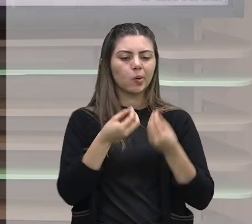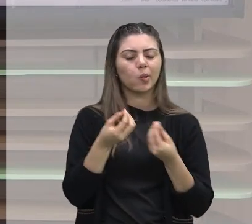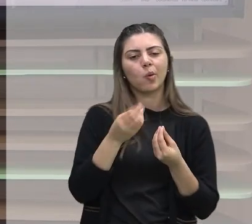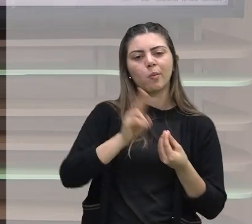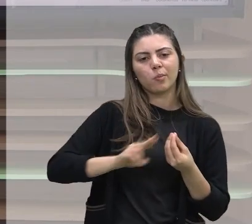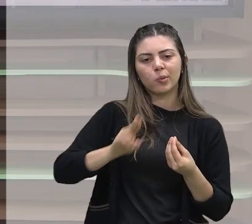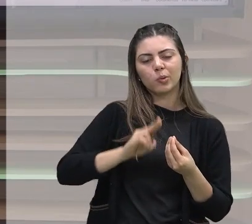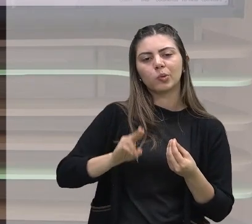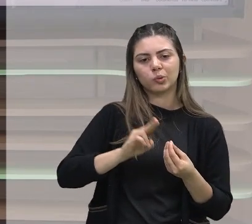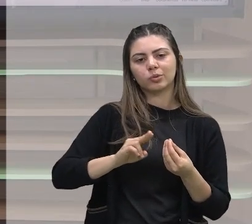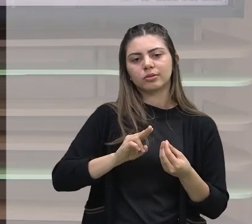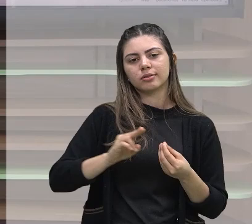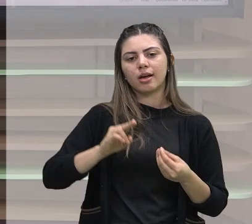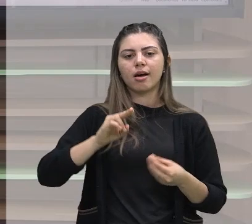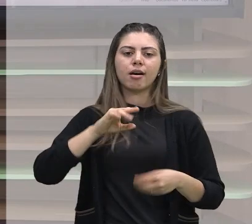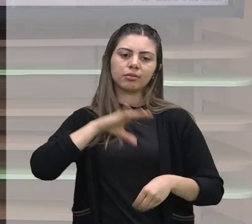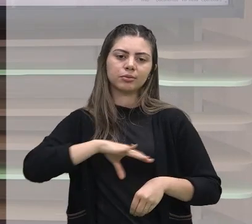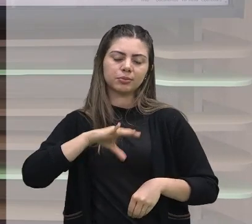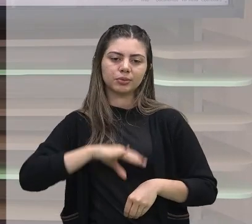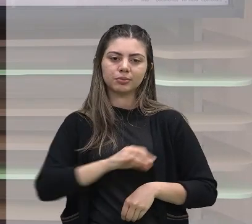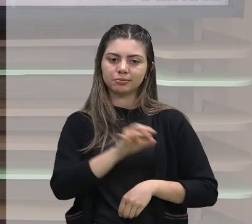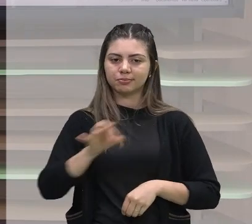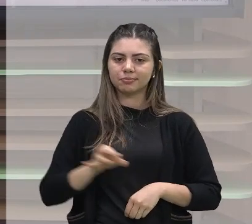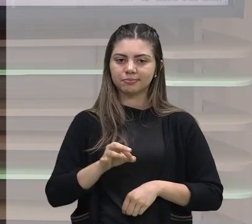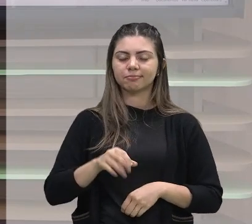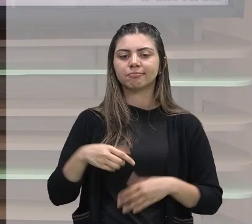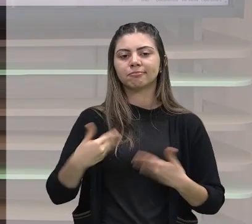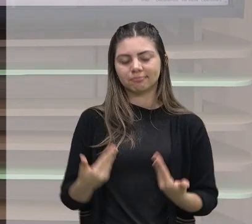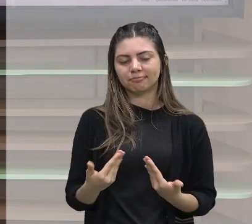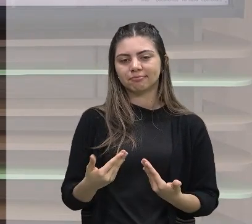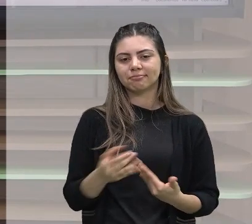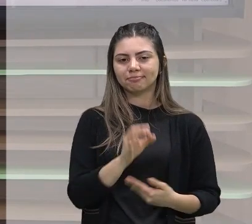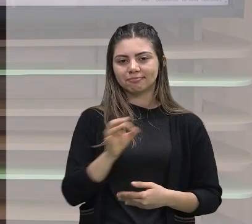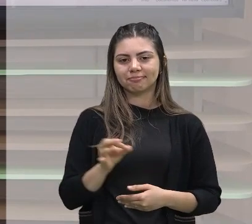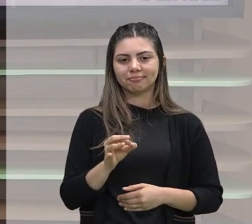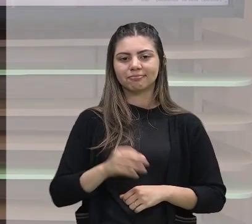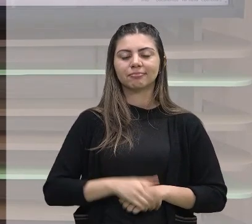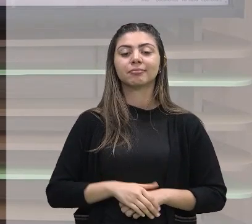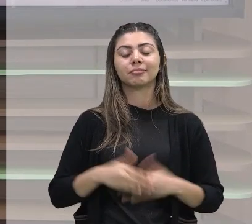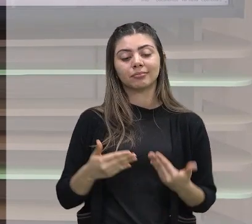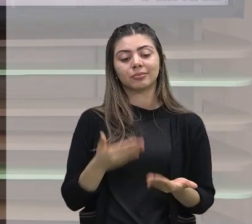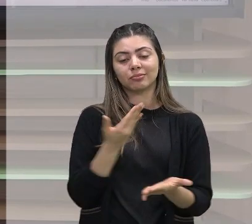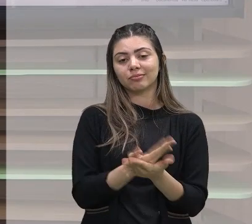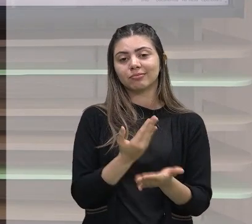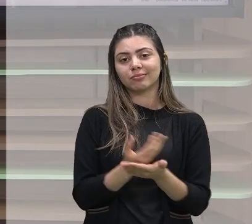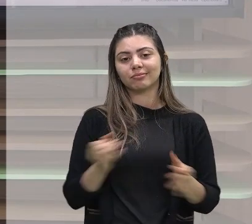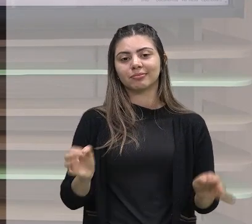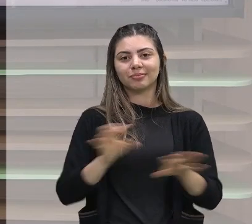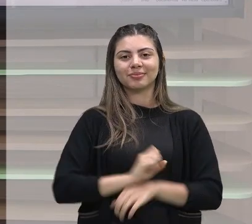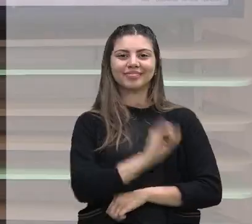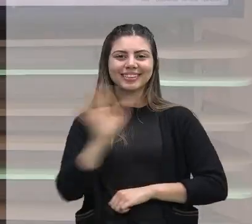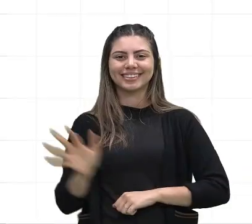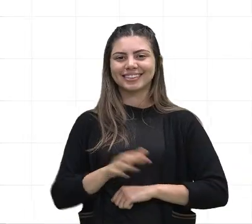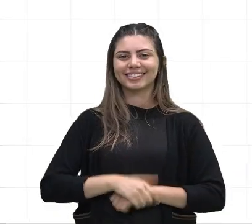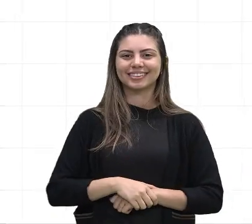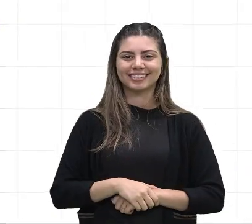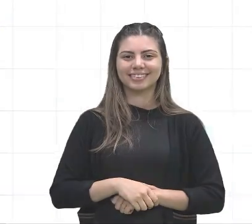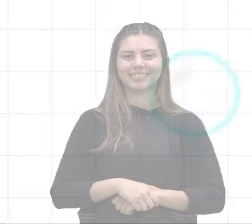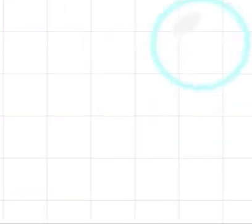é que fala e assim sucessivamente. Então, essa foi a nossa aula. Até a próxima.